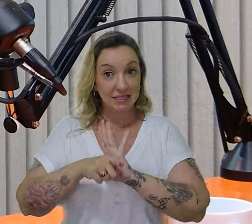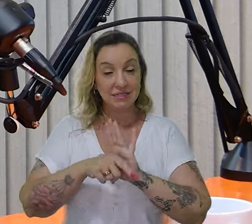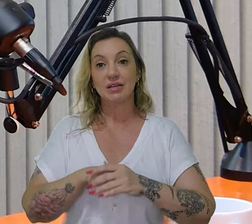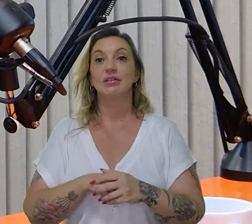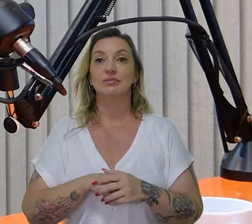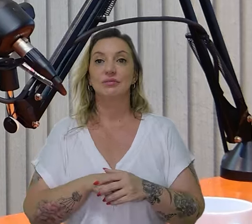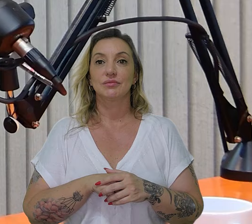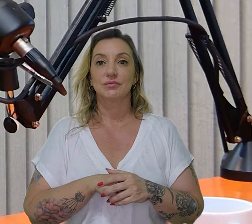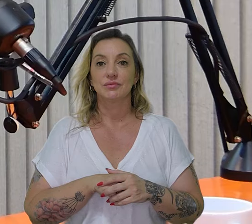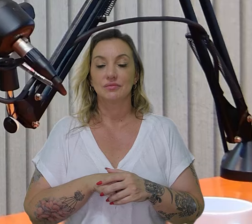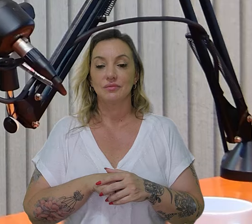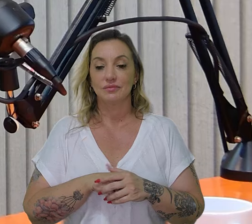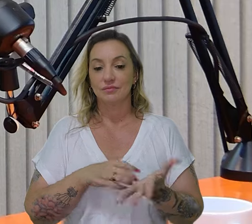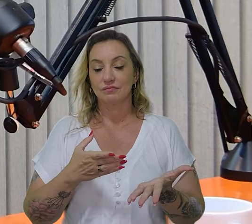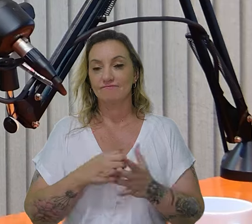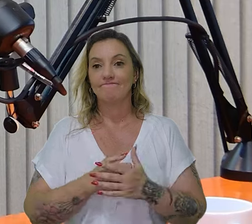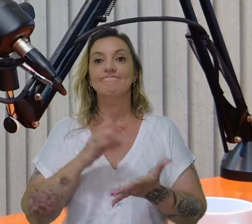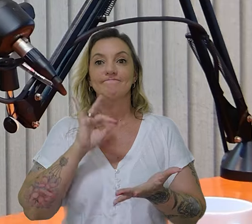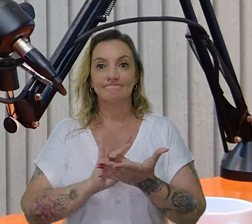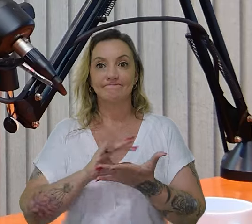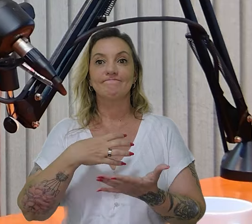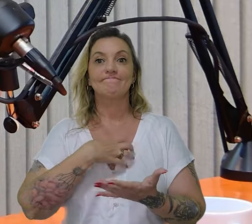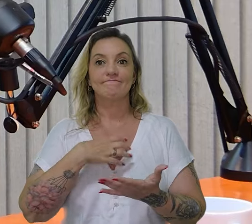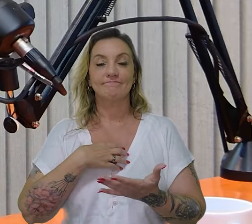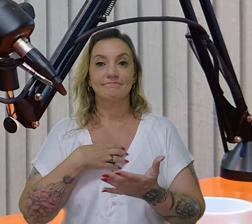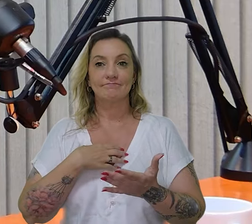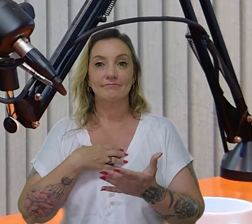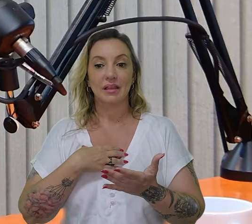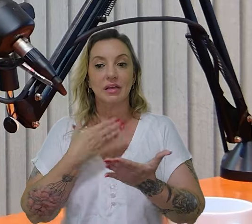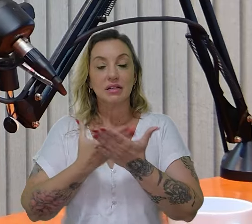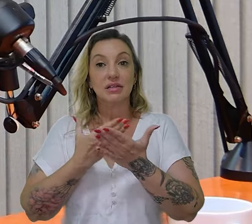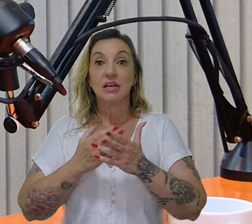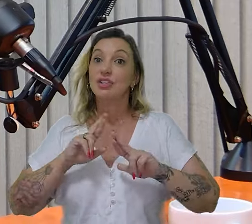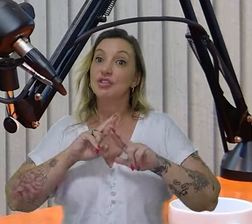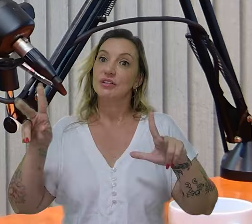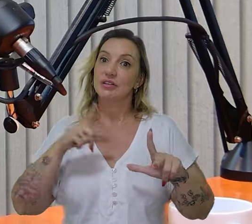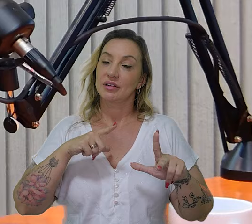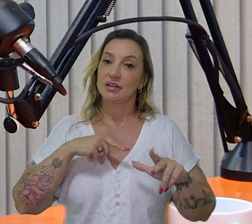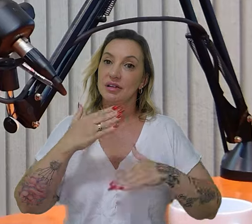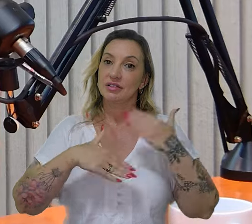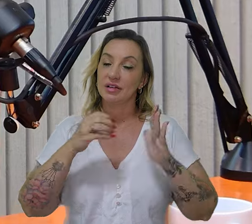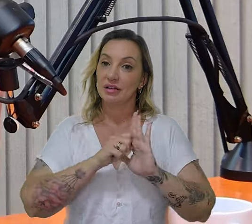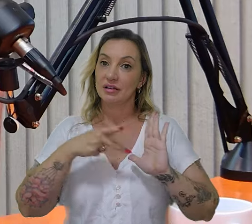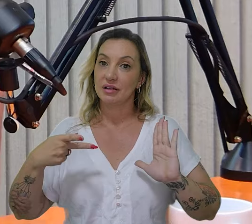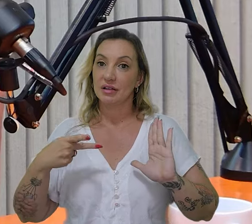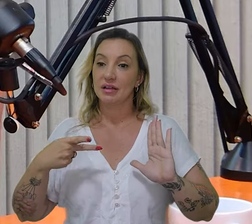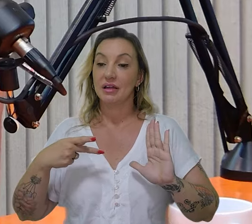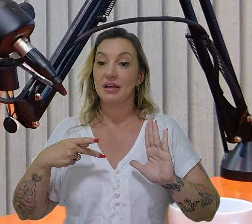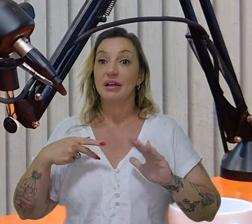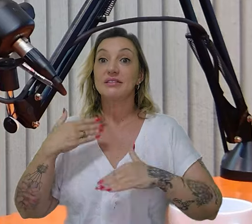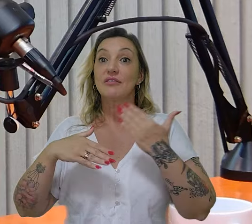thí não é não você realmente se especializa naquilo Então existe uma diferença entre desenvolver aplicativos e desenvolver